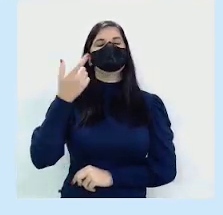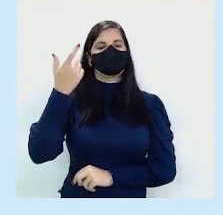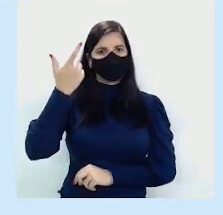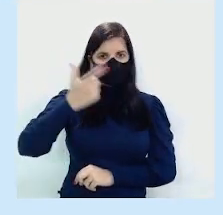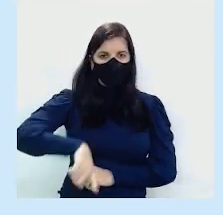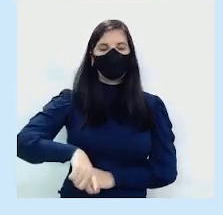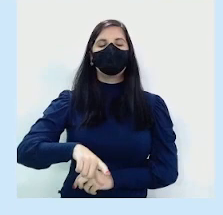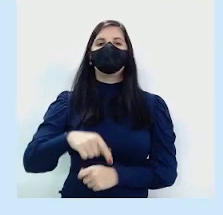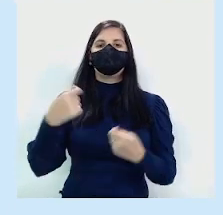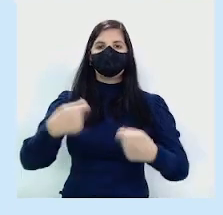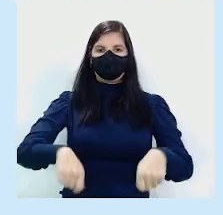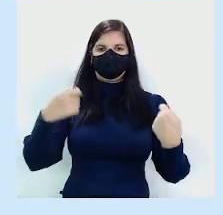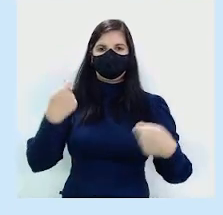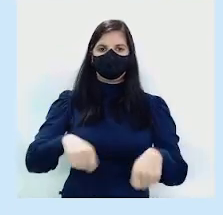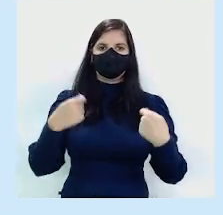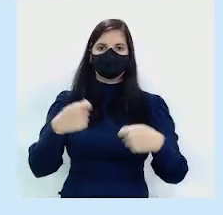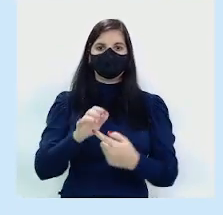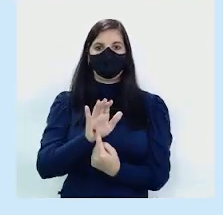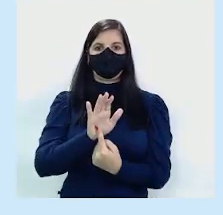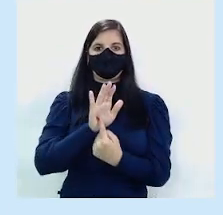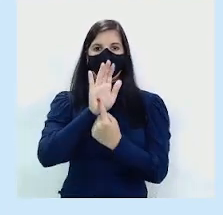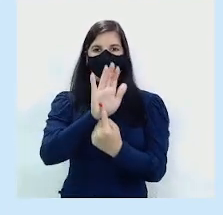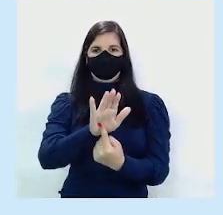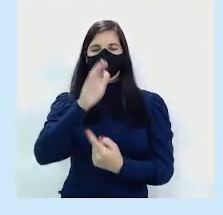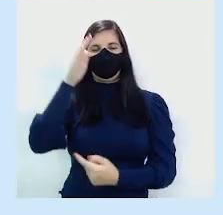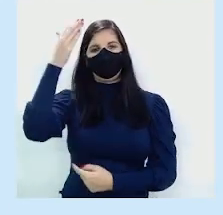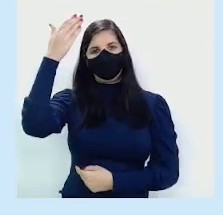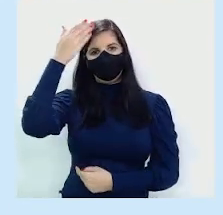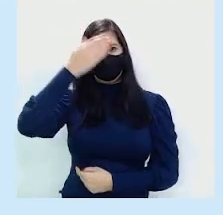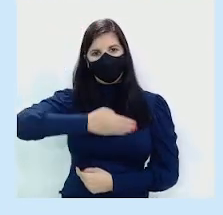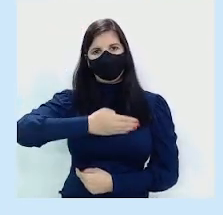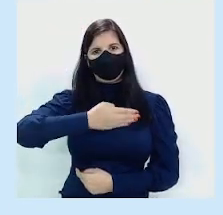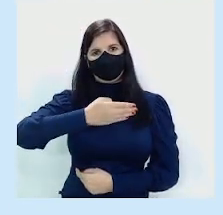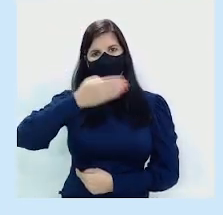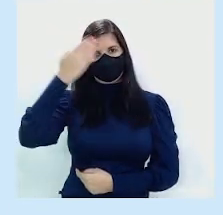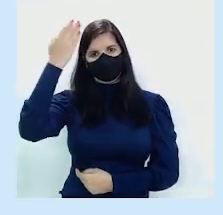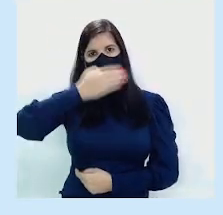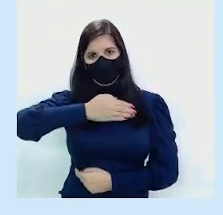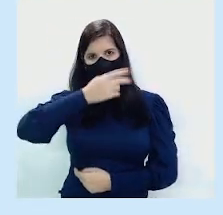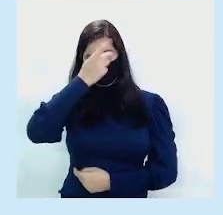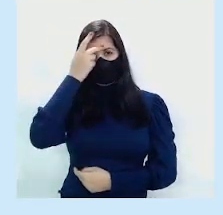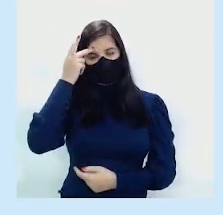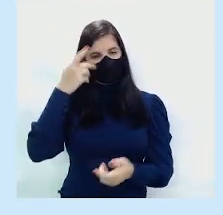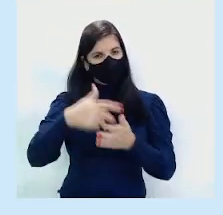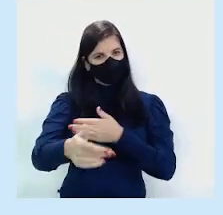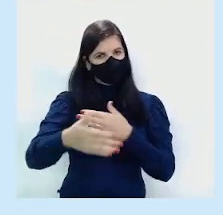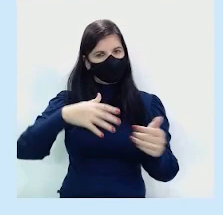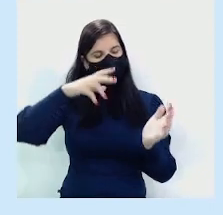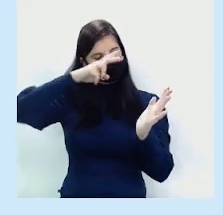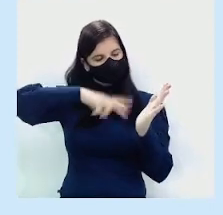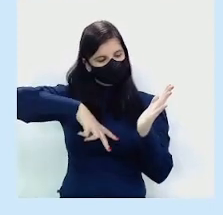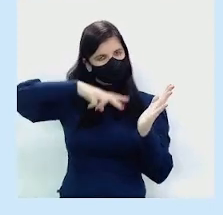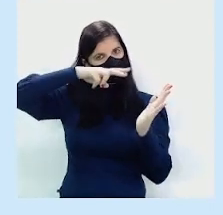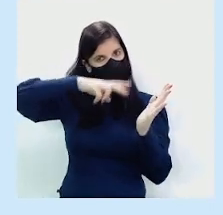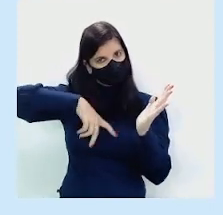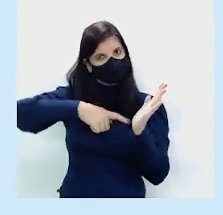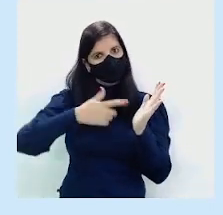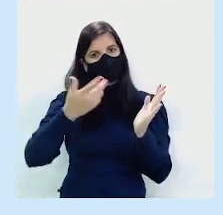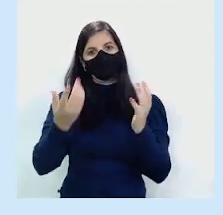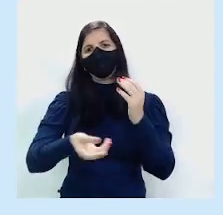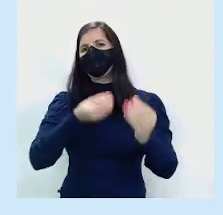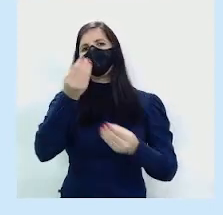cientistas, mas também ele precisa mostrar para o leitor, para mim, para você que está em casa, como